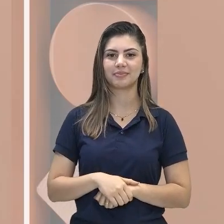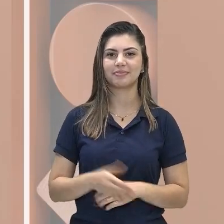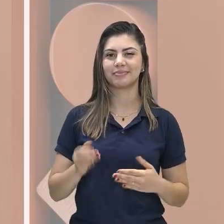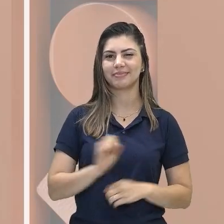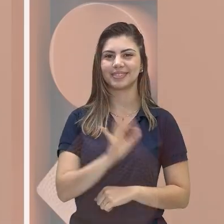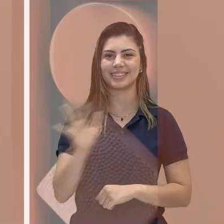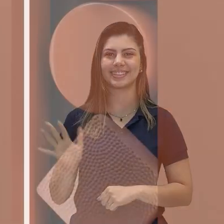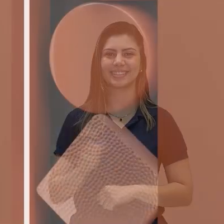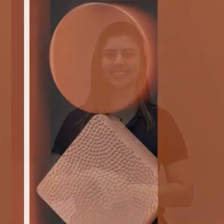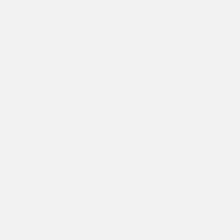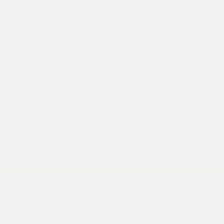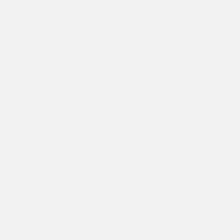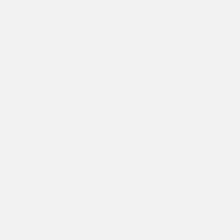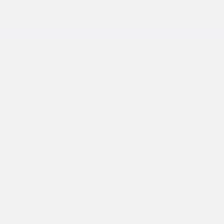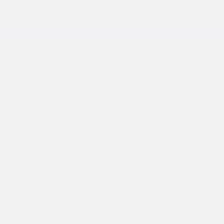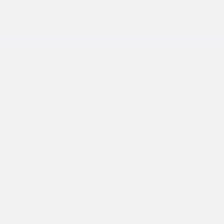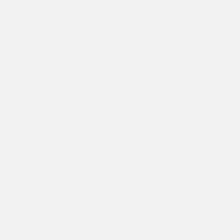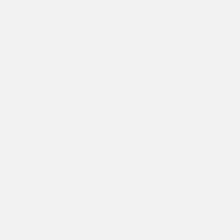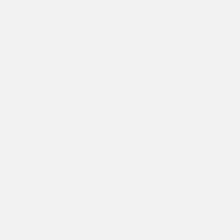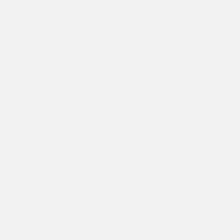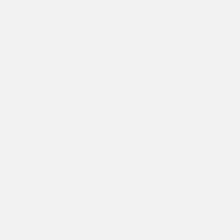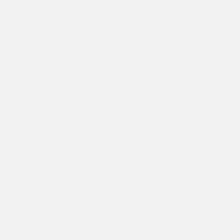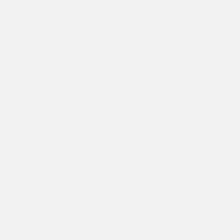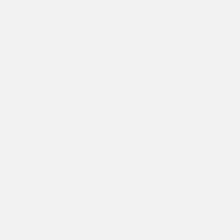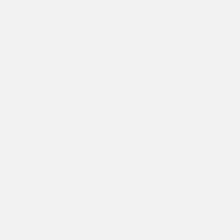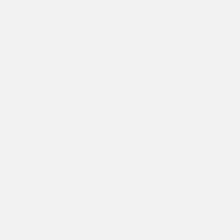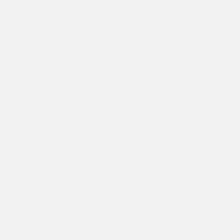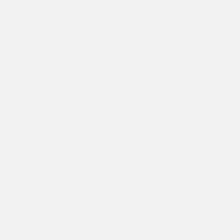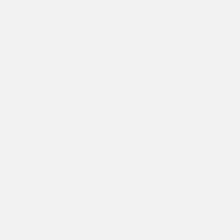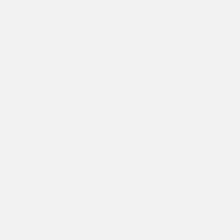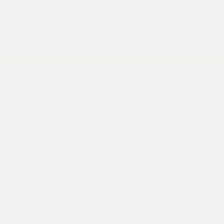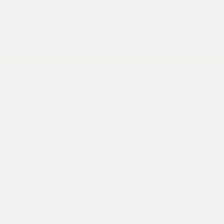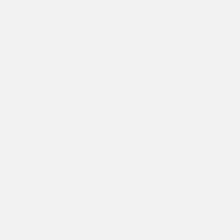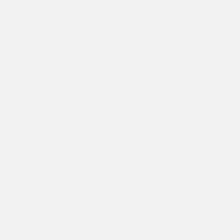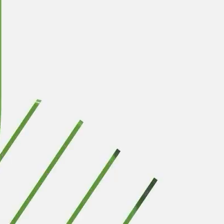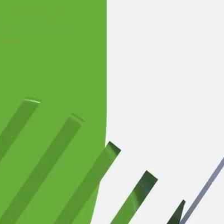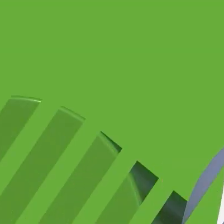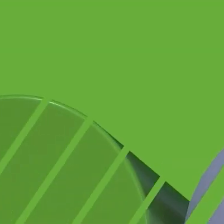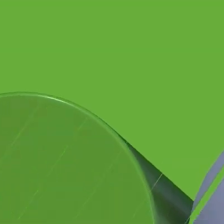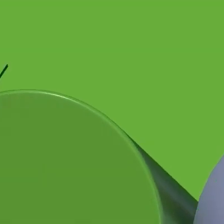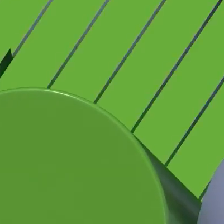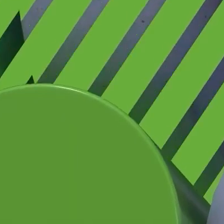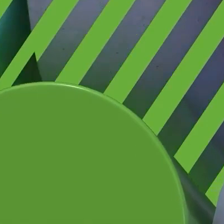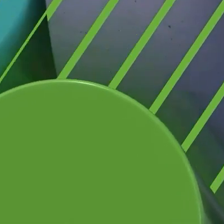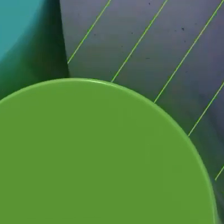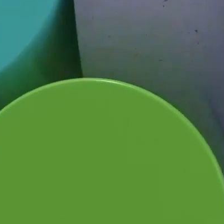Até a próxima!